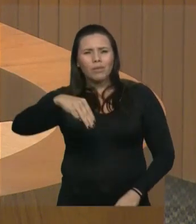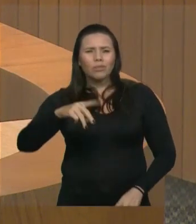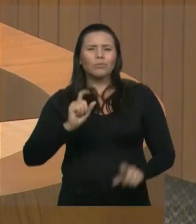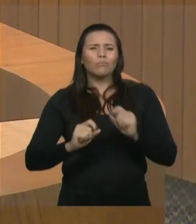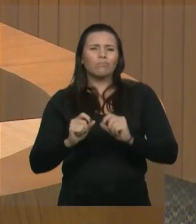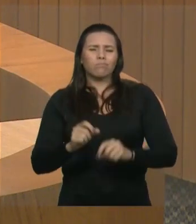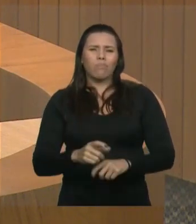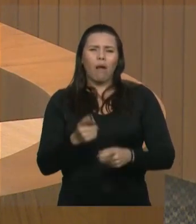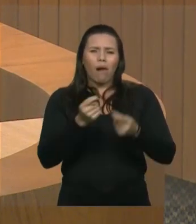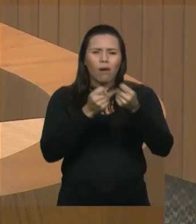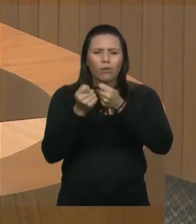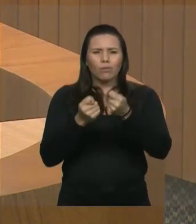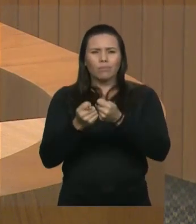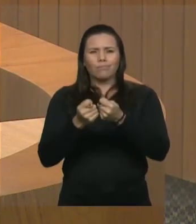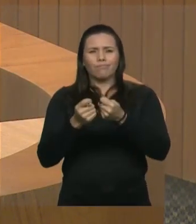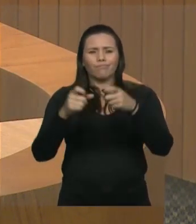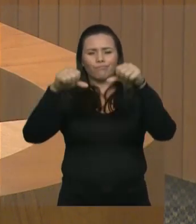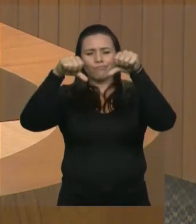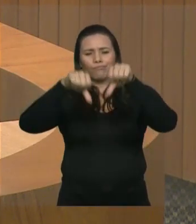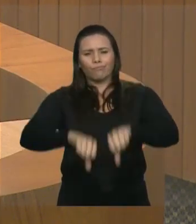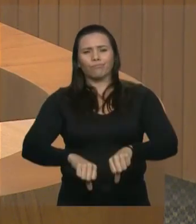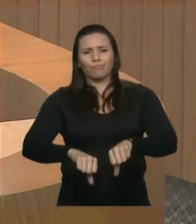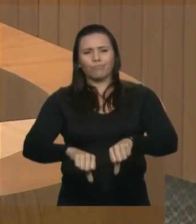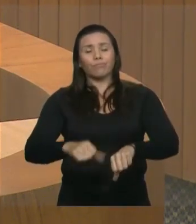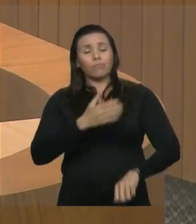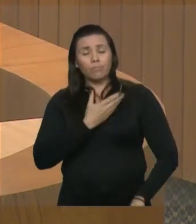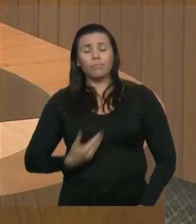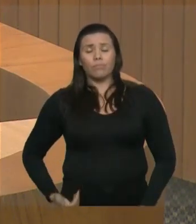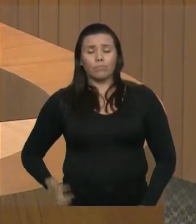O governador Flávio Dino quebrou o estado do Maranhão.